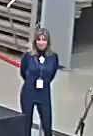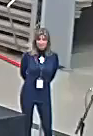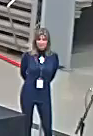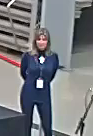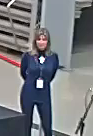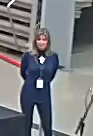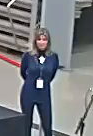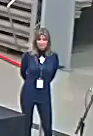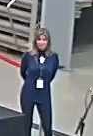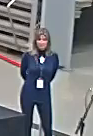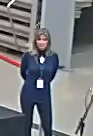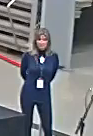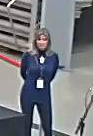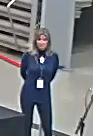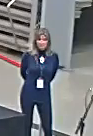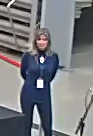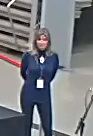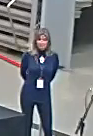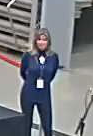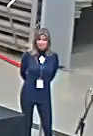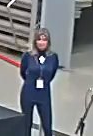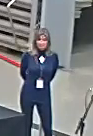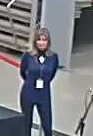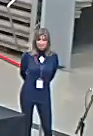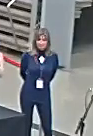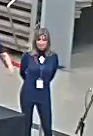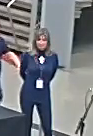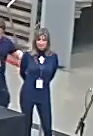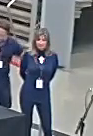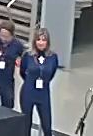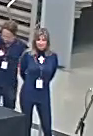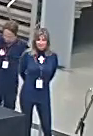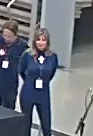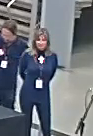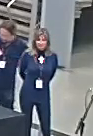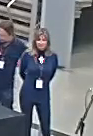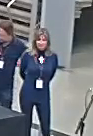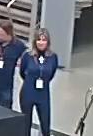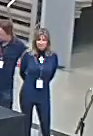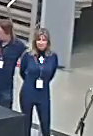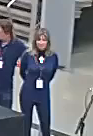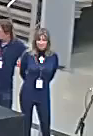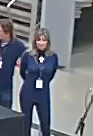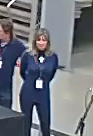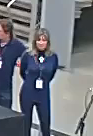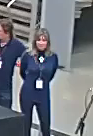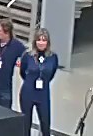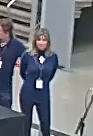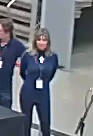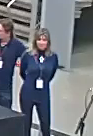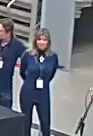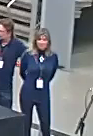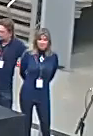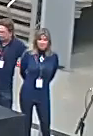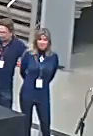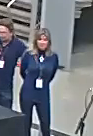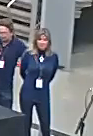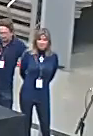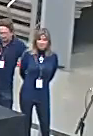entrar no ônibus e aí para que que serve esse c passe no caso pro deficiente físico